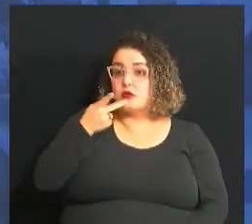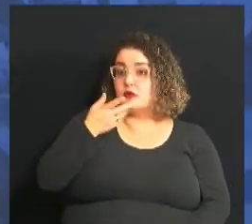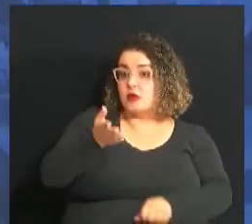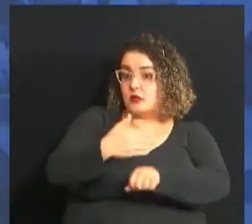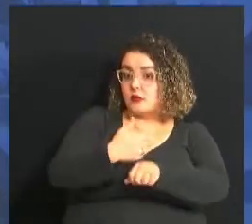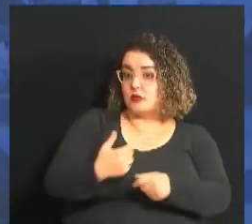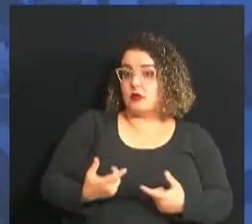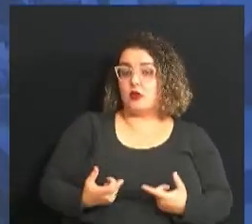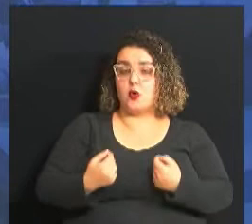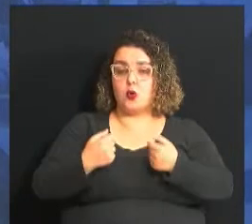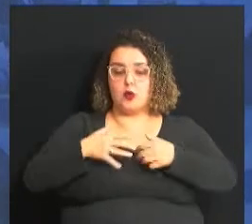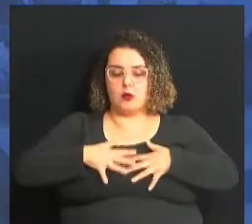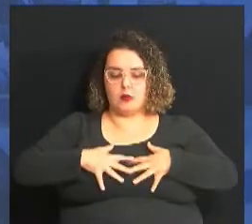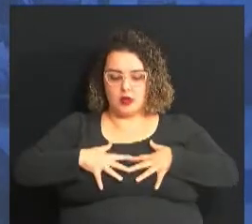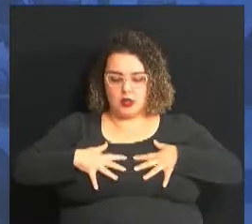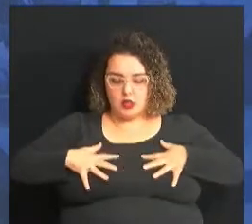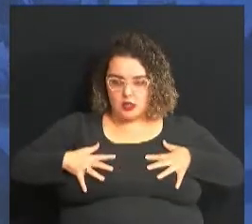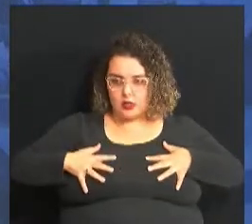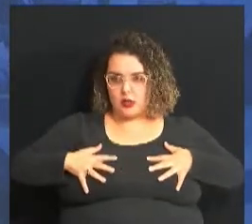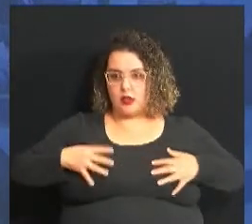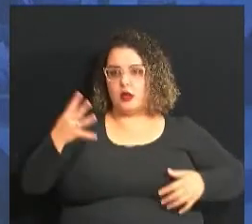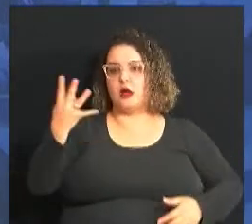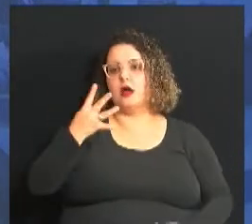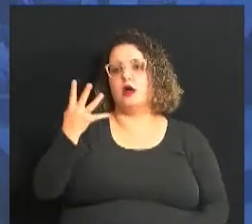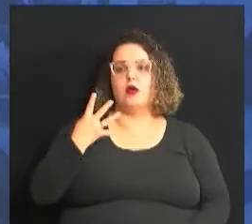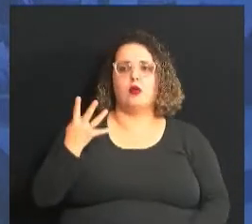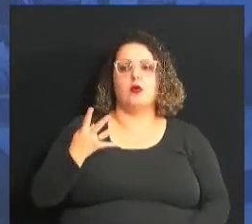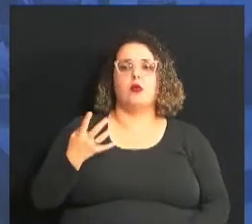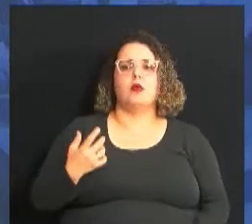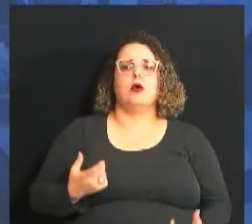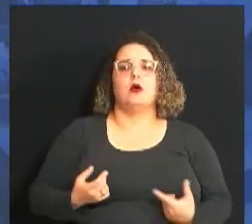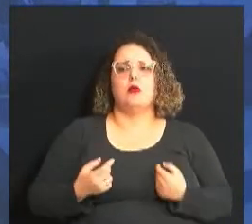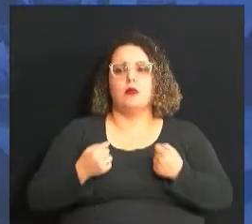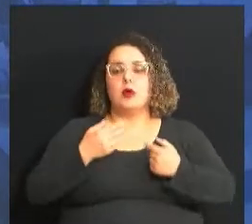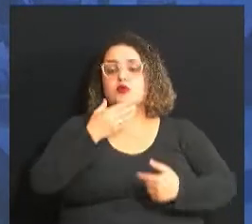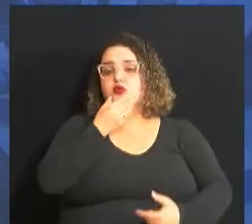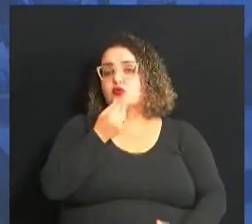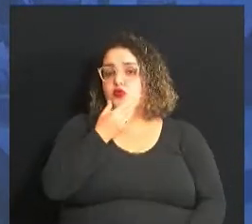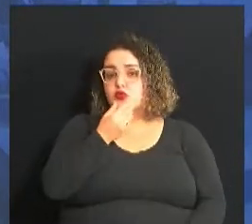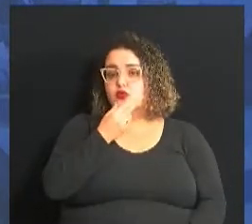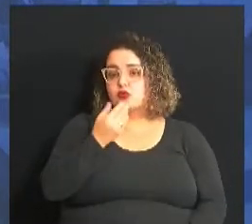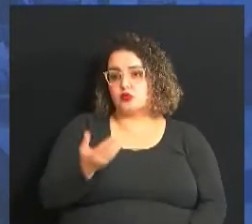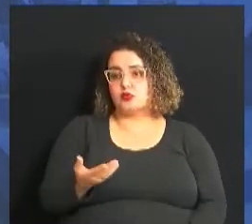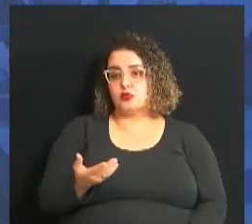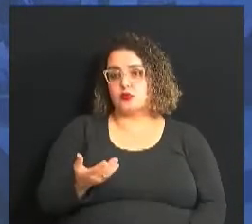de pulmão. Esse é o 4º câncer mais frequente nos homens, com